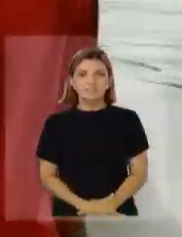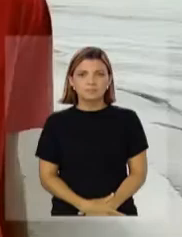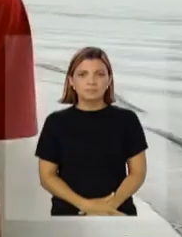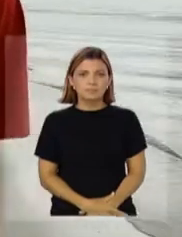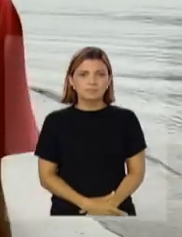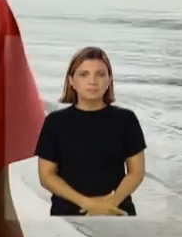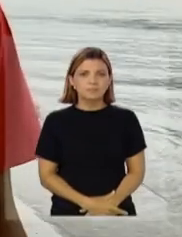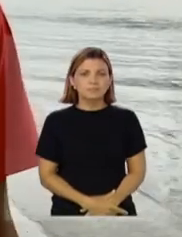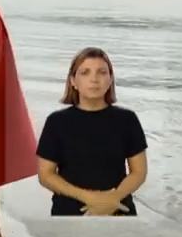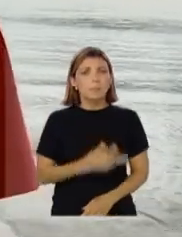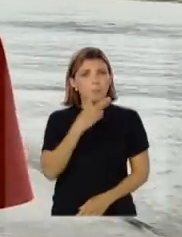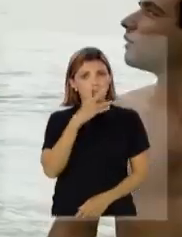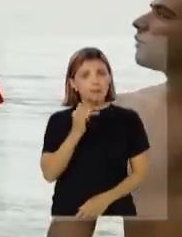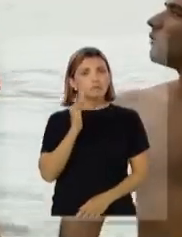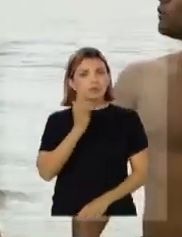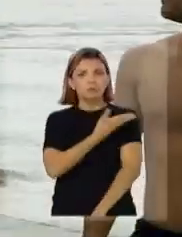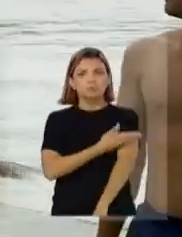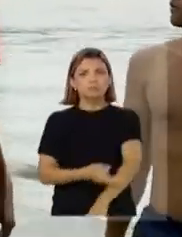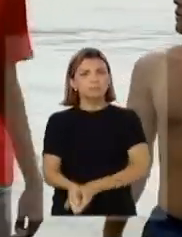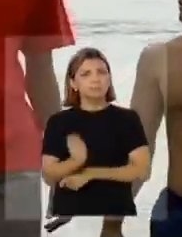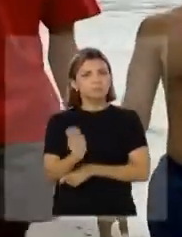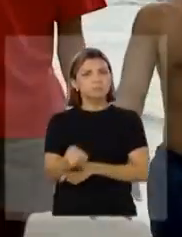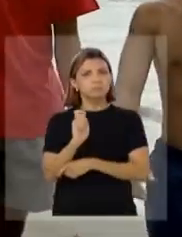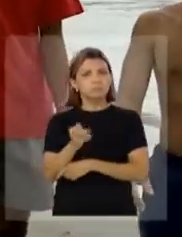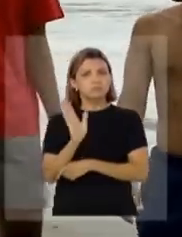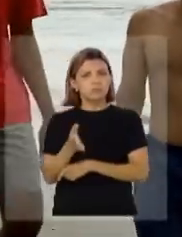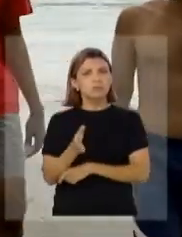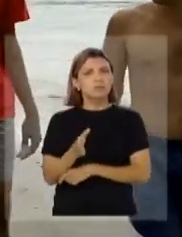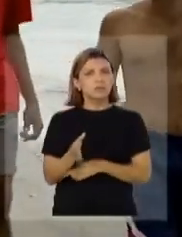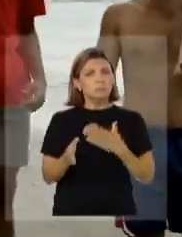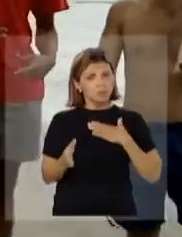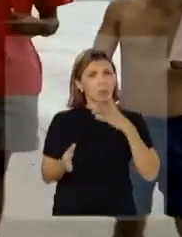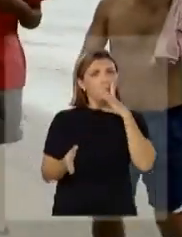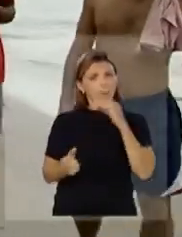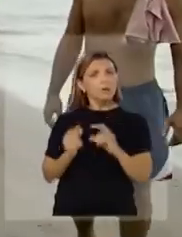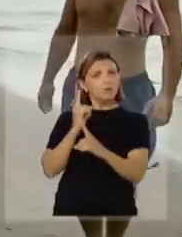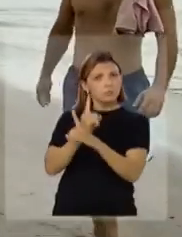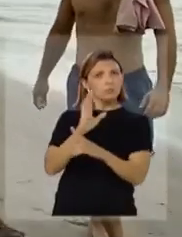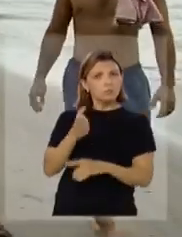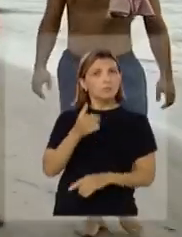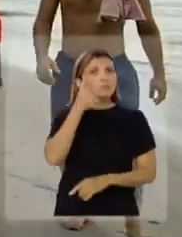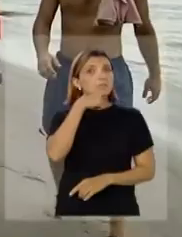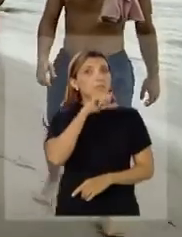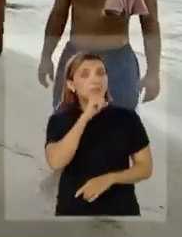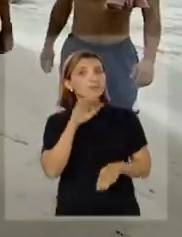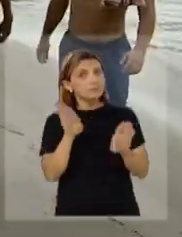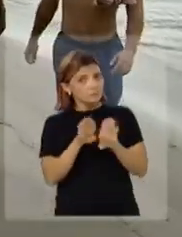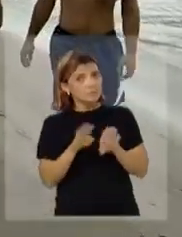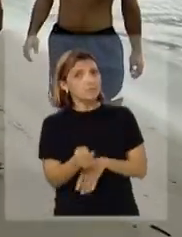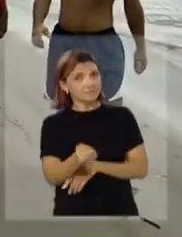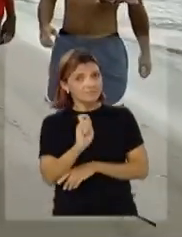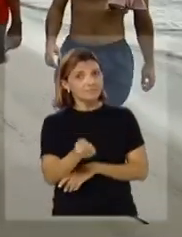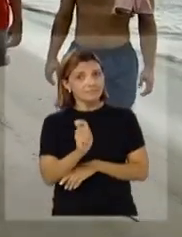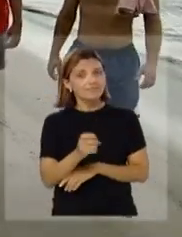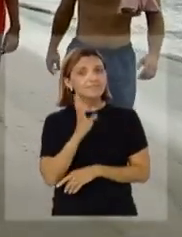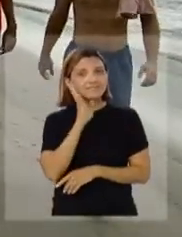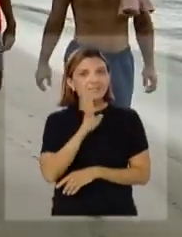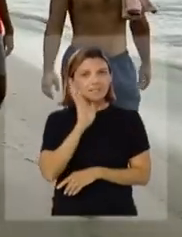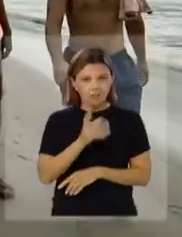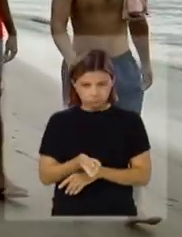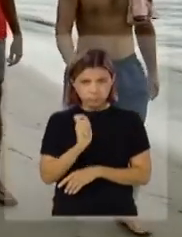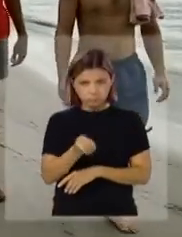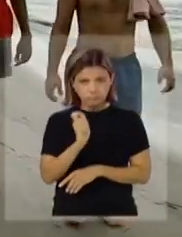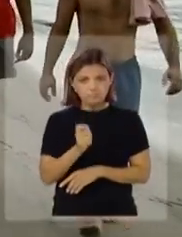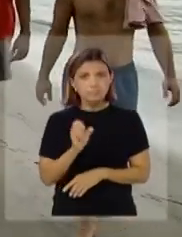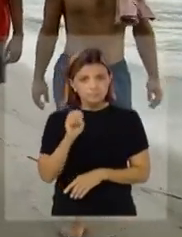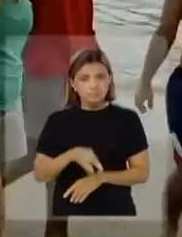Marquinho, o que é que seu pai faz? Meu pai é pescador. O Marquinho, de vez em quando, ajuda o pai dele. Na verdade, às vezes até minha mãe tem que ajudar também. Que legal. Caramba. Vocês